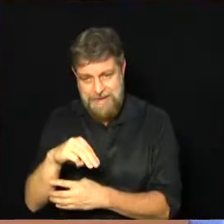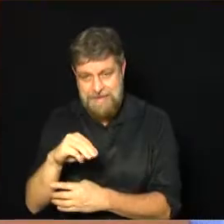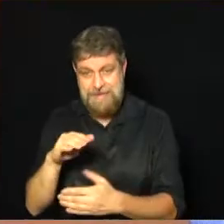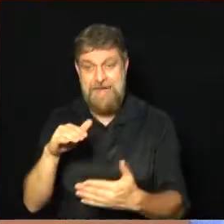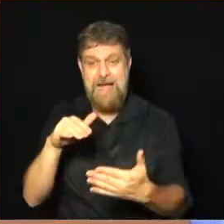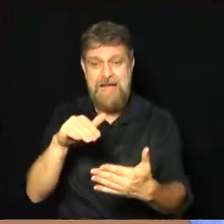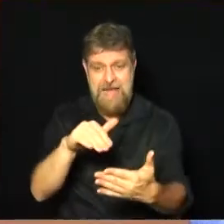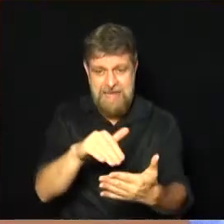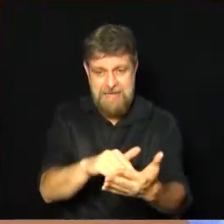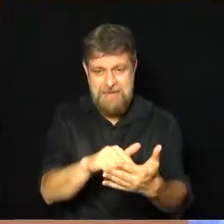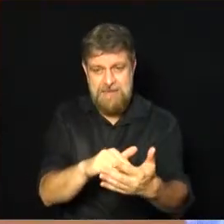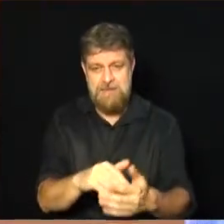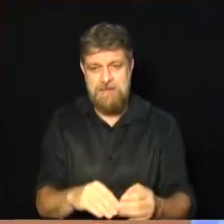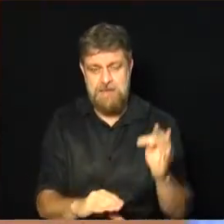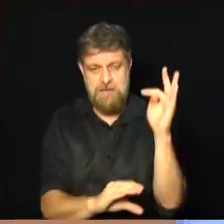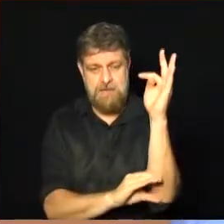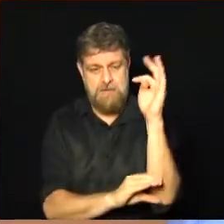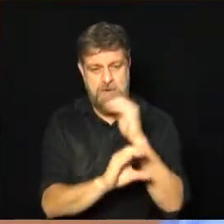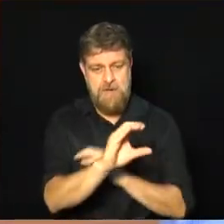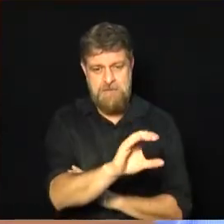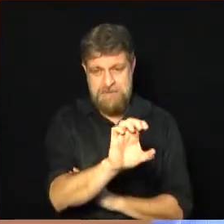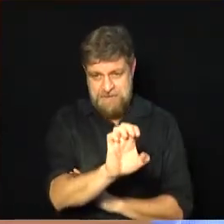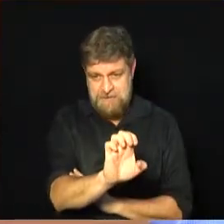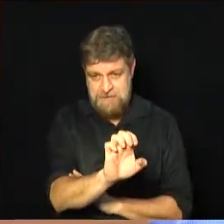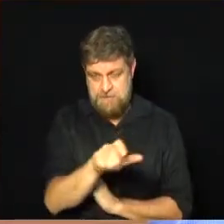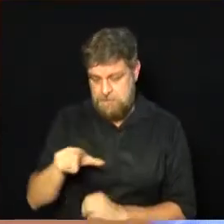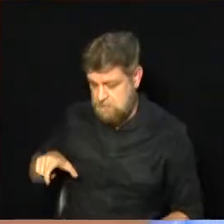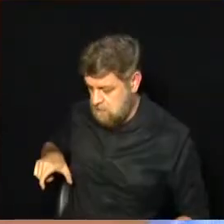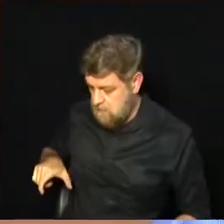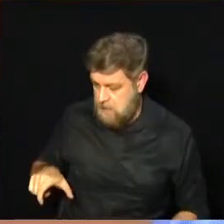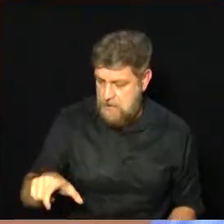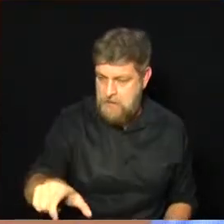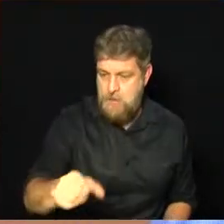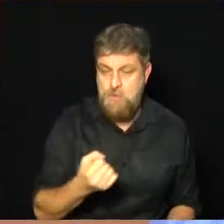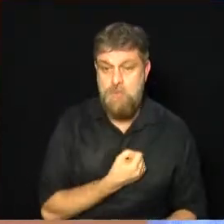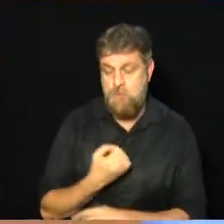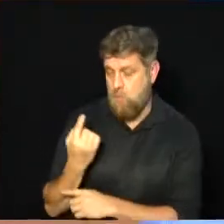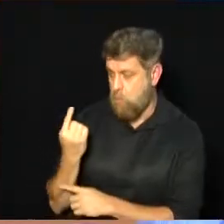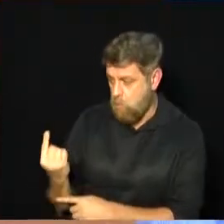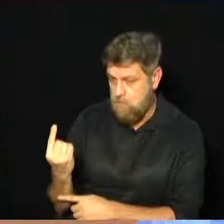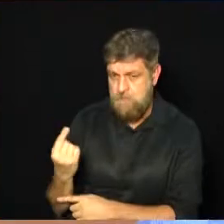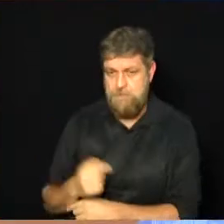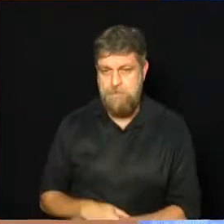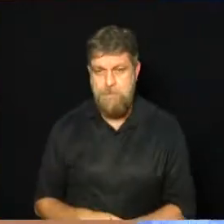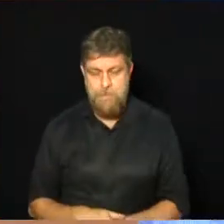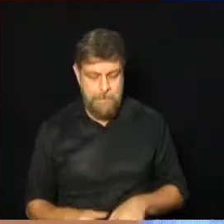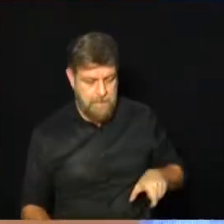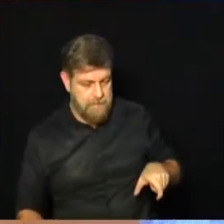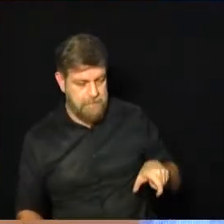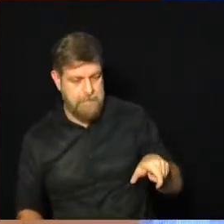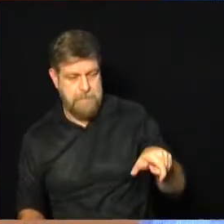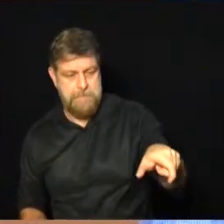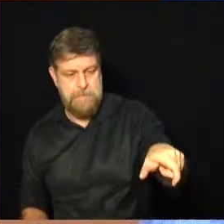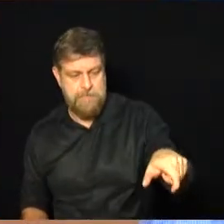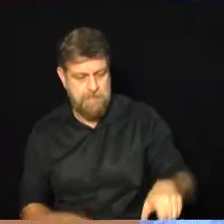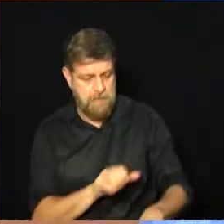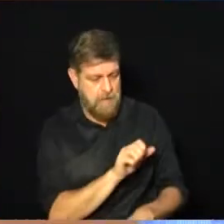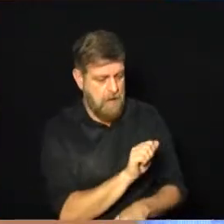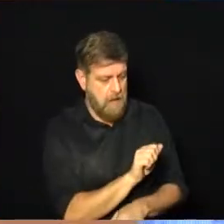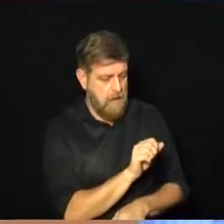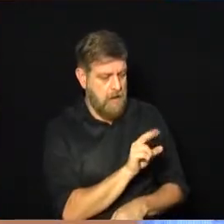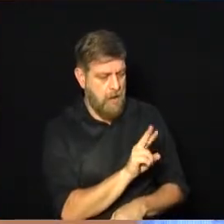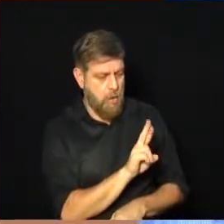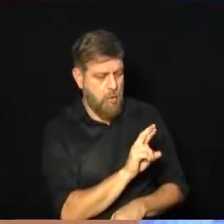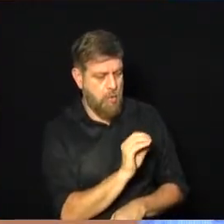o Terminal Campos Elíseos, esse é o chamado lote 1. Aí pegamos um outro lote, que é da Vila Araucânia,